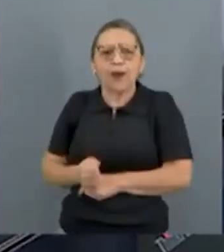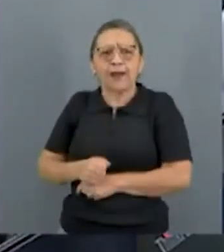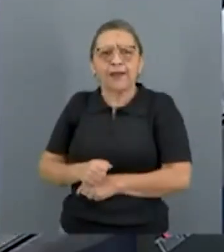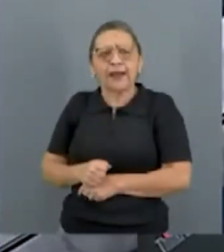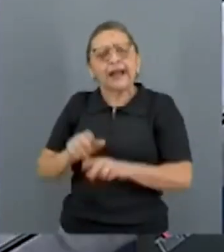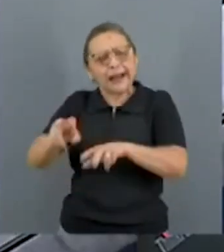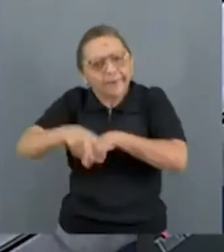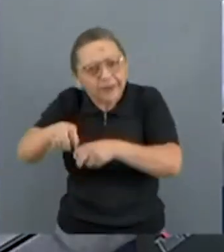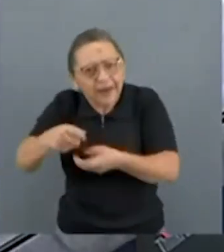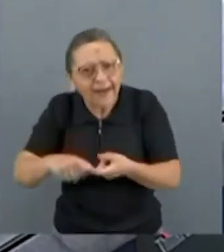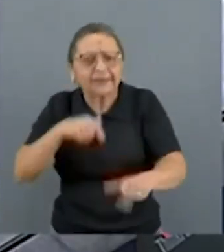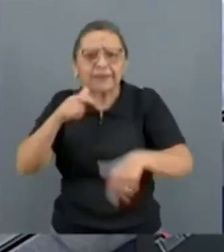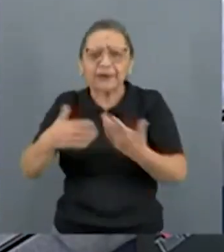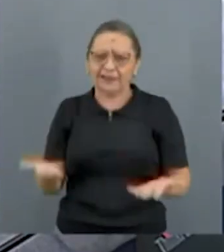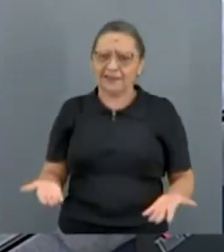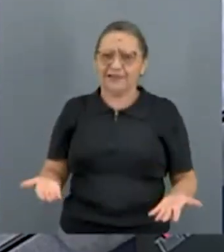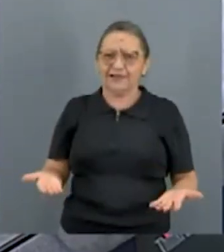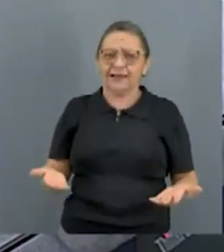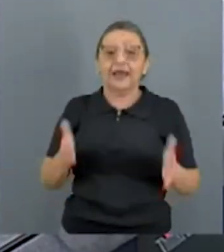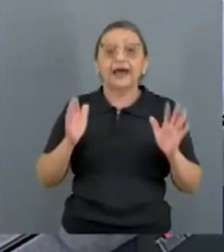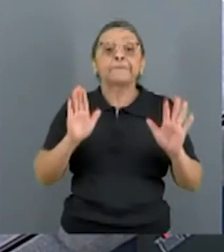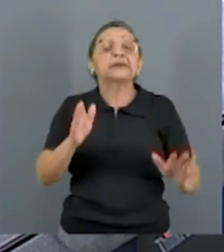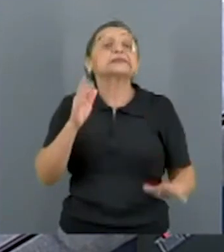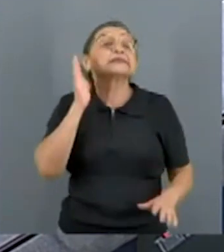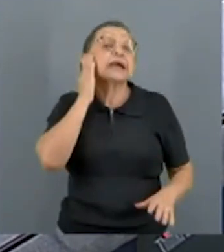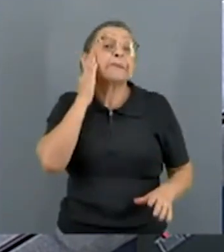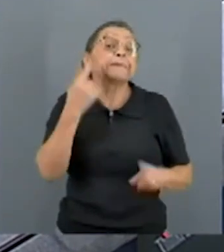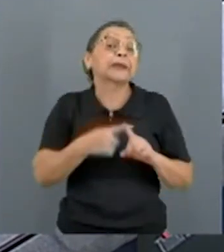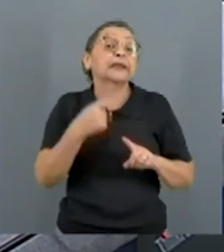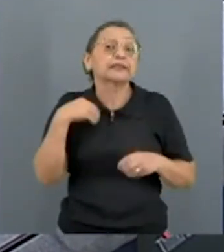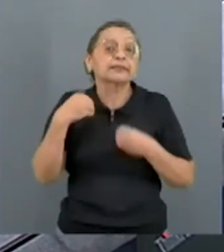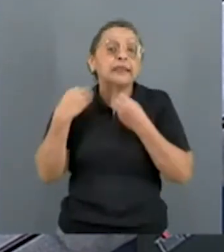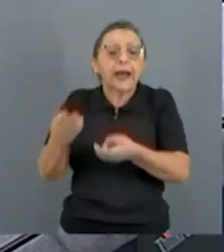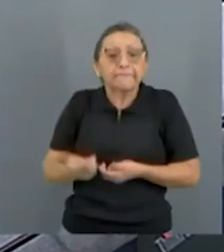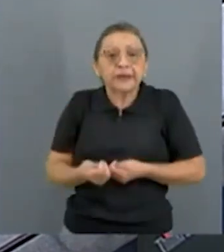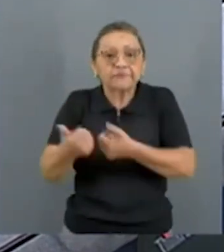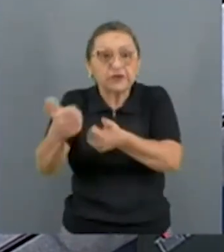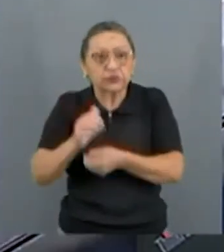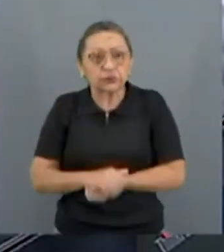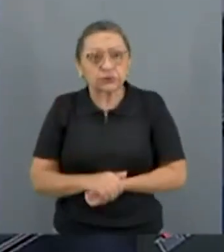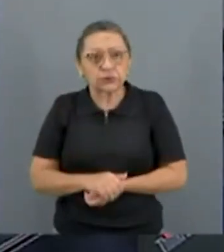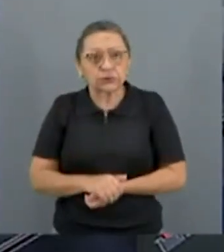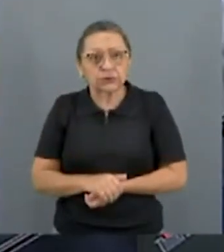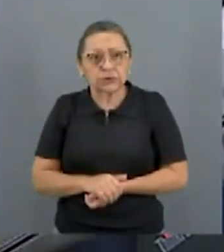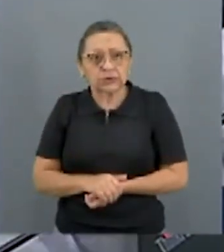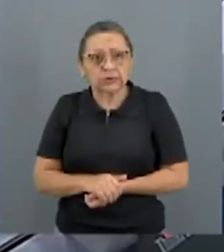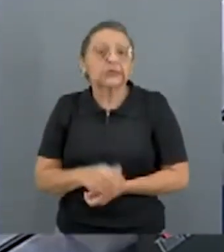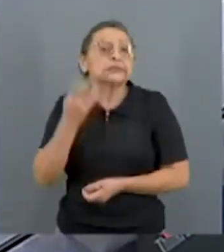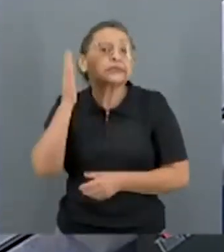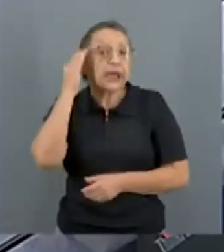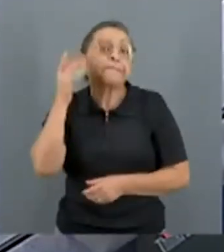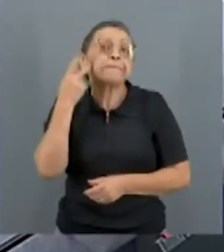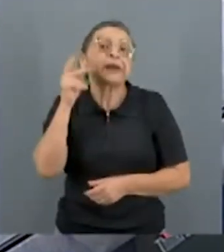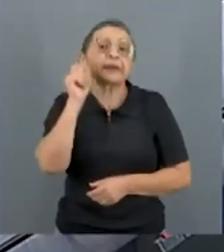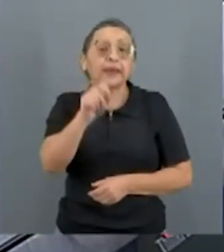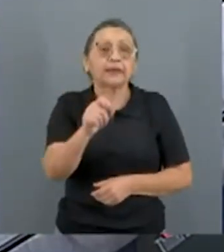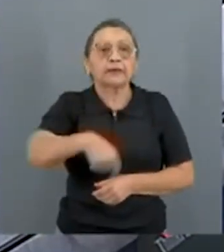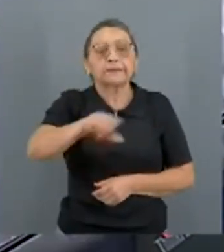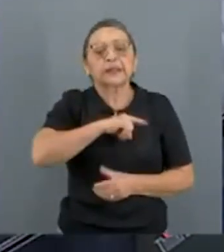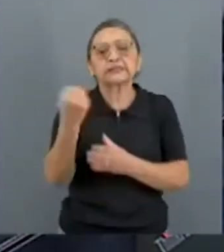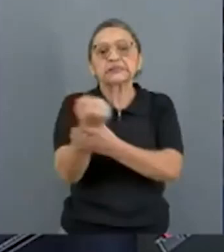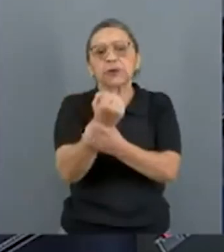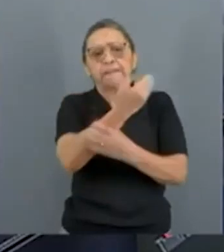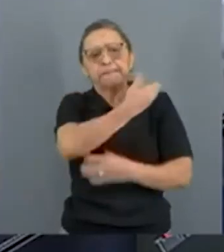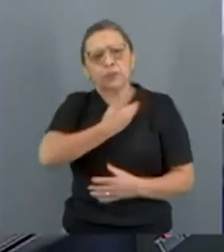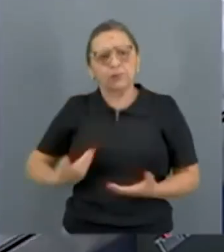capinada, trabalhar. Sabe por que a gente tem que dar benefício? Parar de dar benefício de auxílio, reclusão e benefício de saidinha e por aí vai. Dar benefício para a segurança pública,